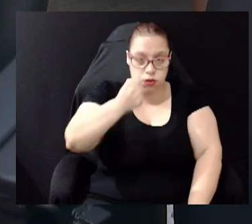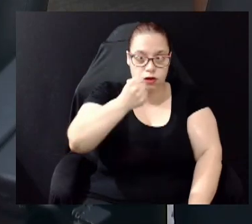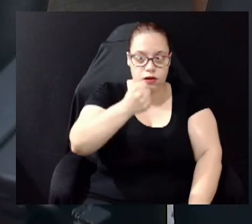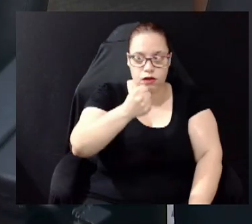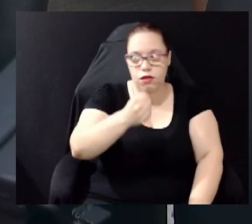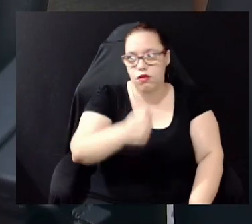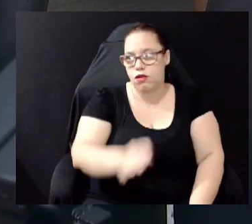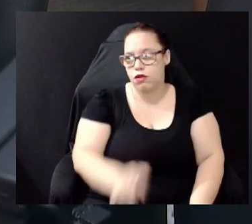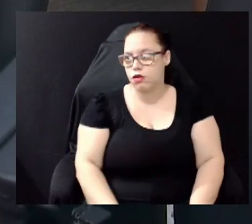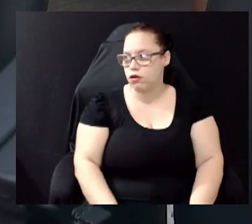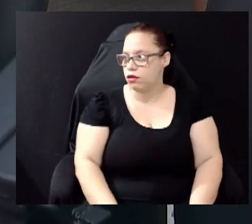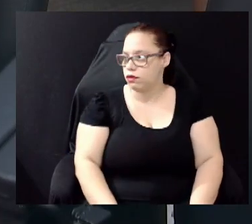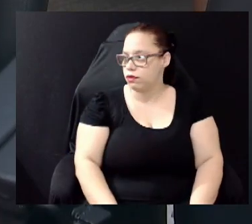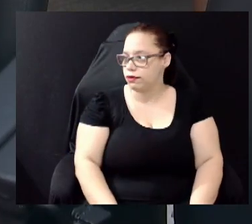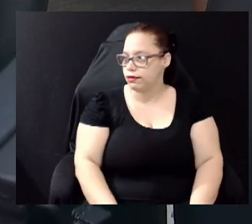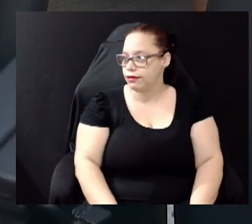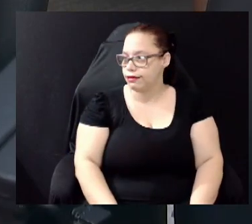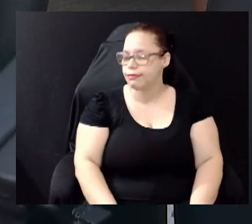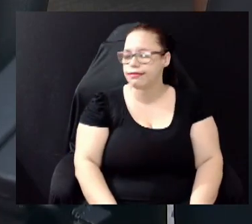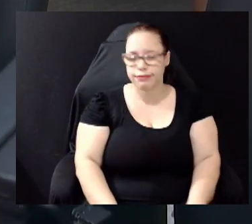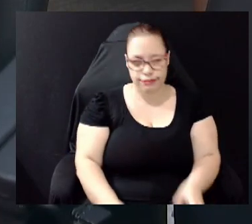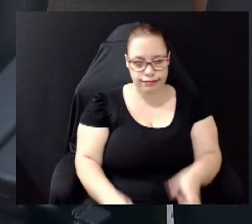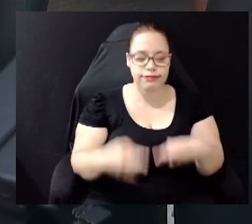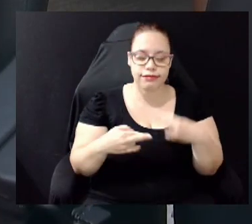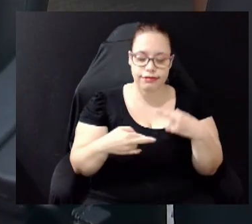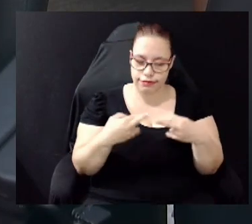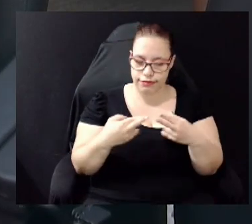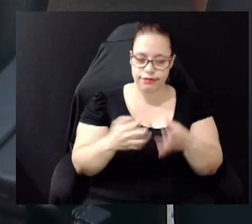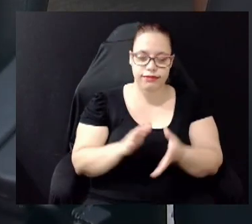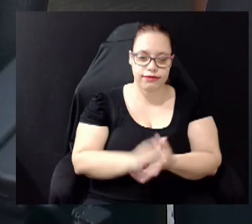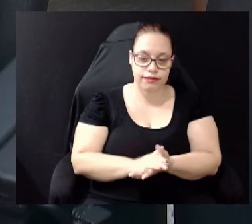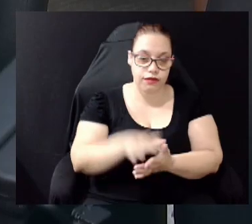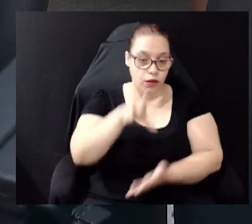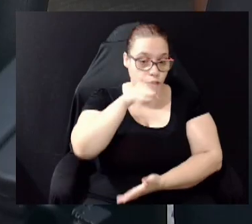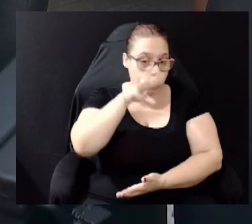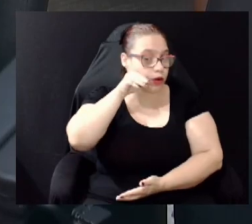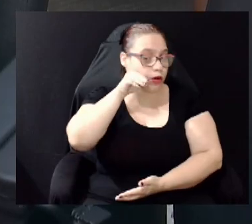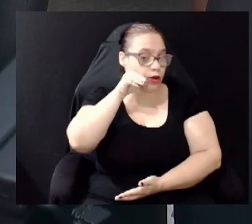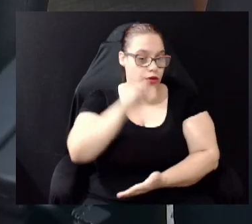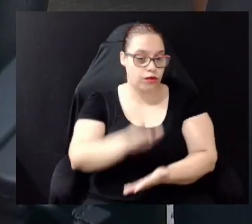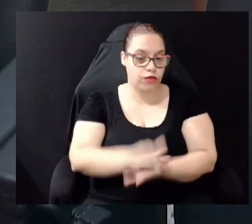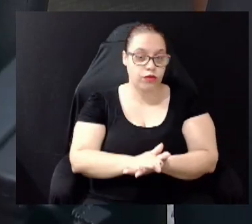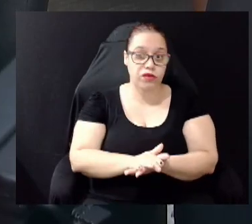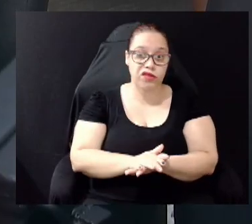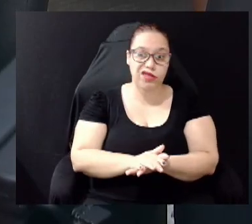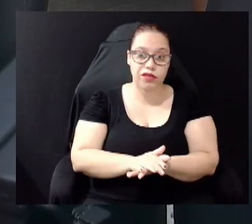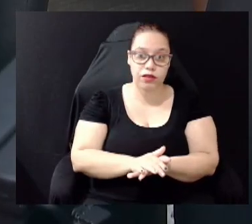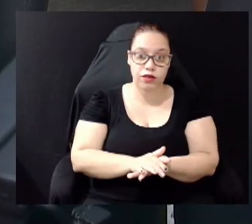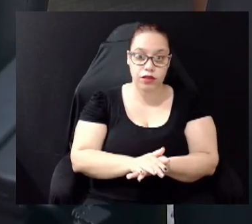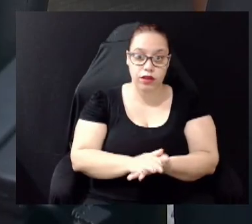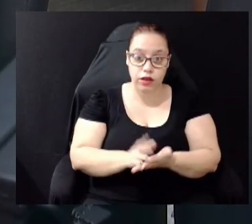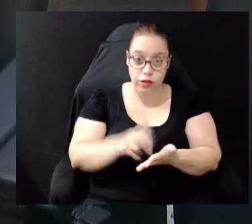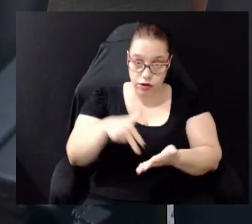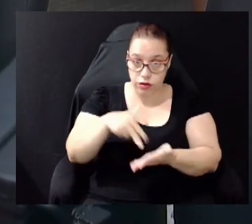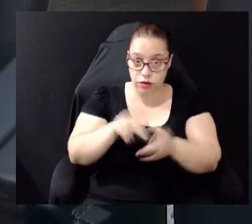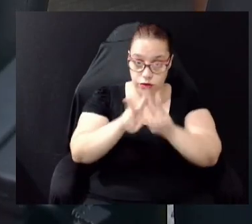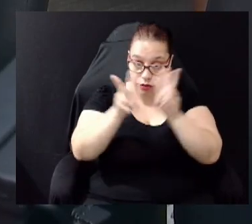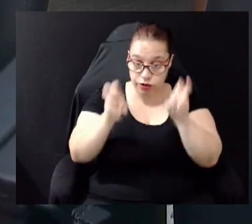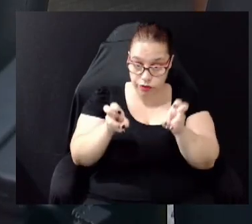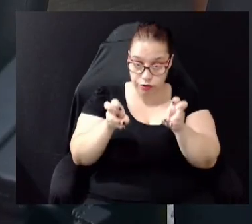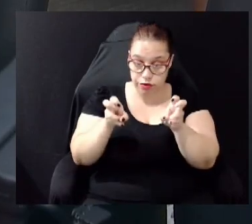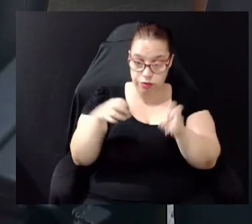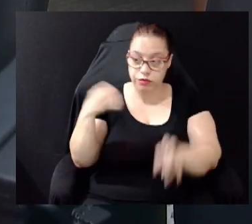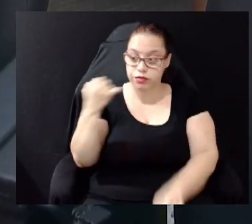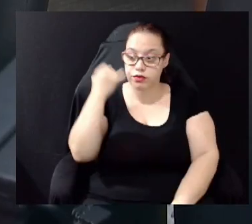acaba sendo muito relevante entre a classe dos adolescentes. Eu queria levantar também um tema muito fundamental